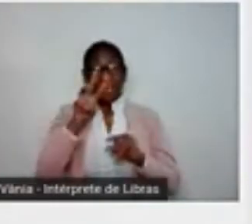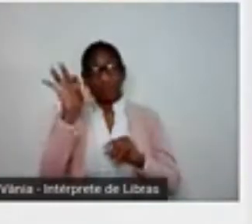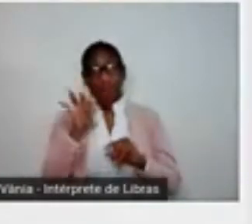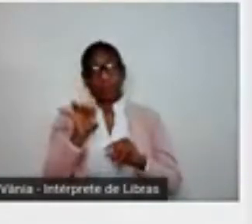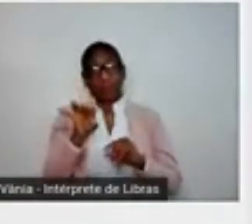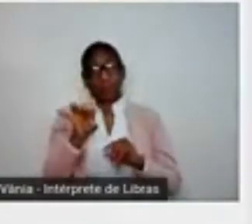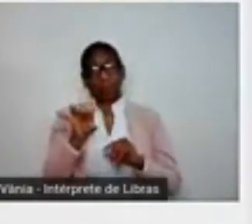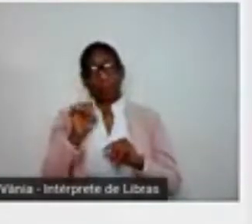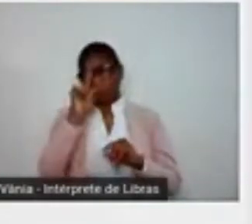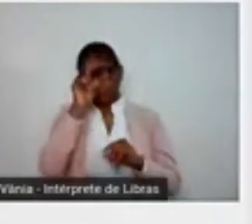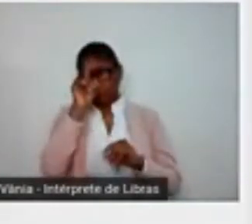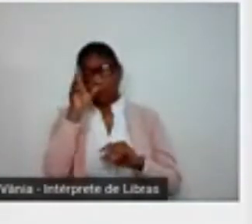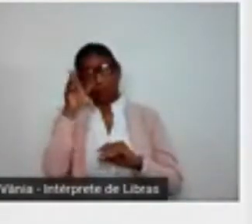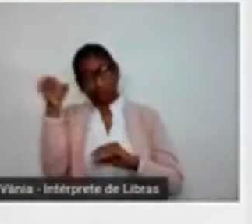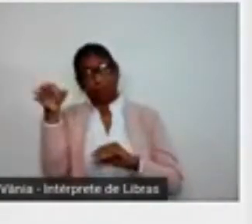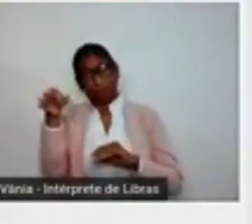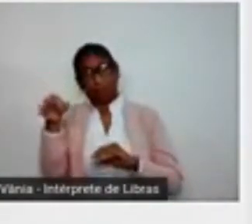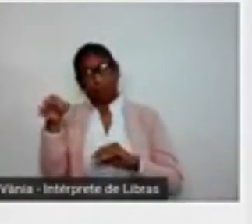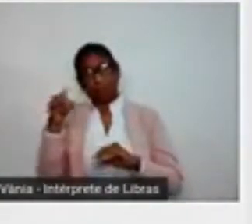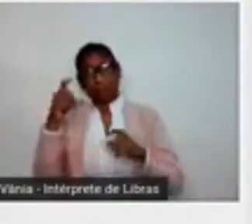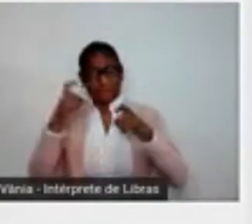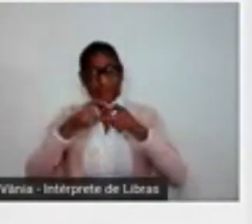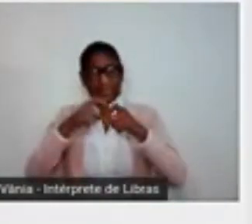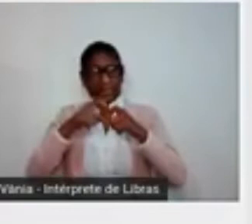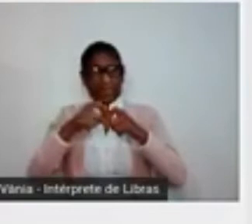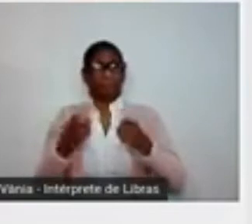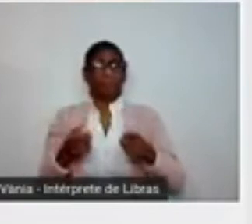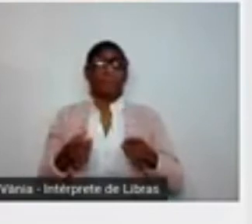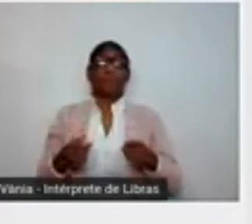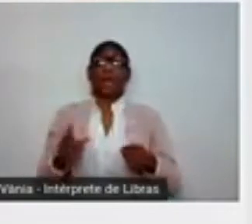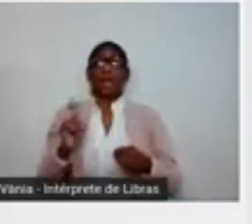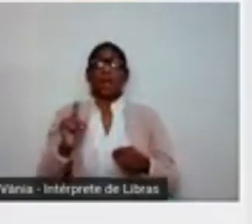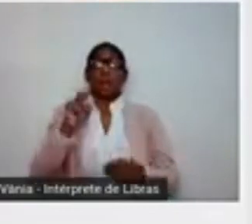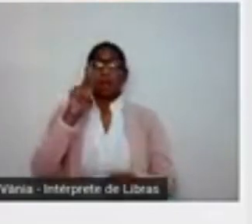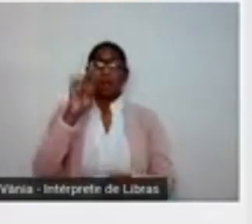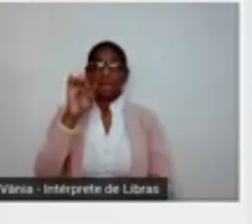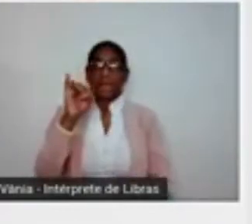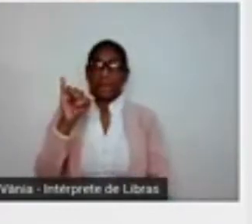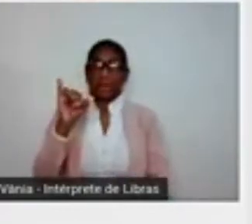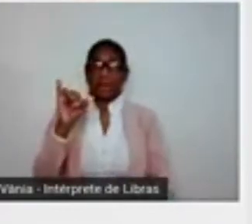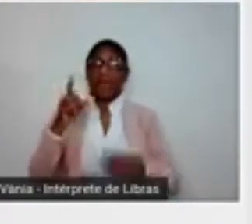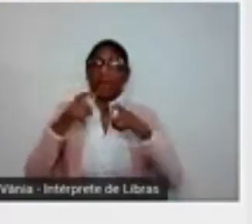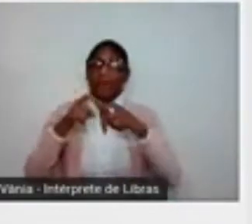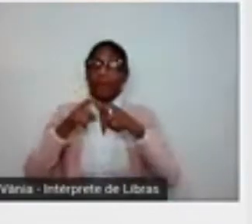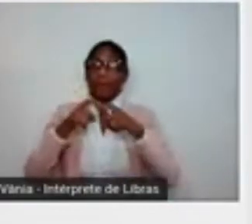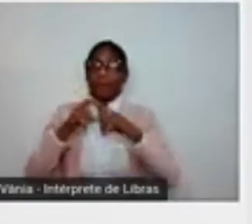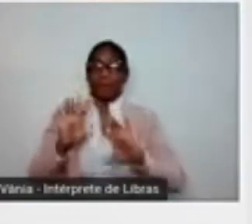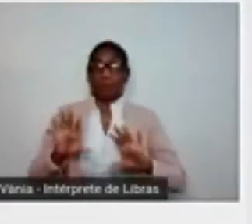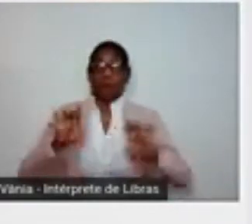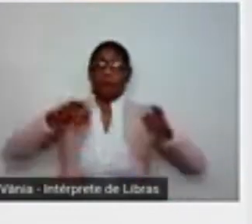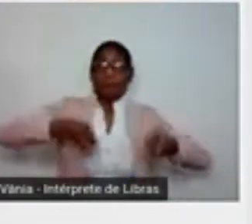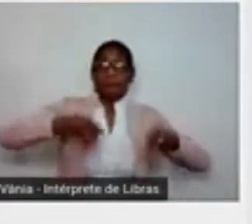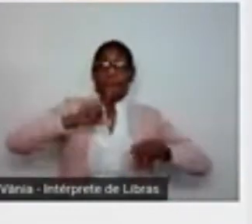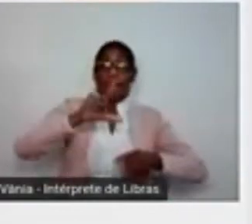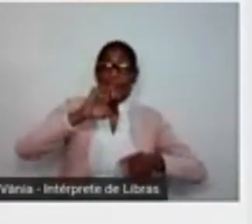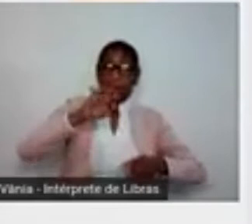no número de hospitalizações clínicas aqui, né? Aqui é leito fora de UTI, são os leitos clínicos. Aqui a gente está